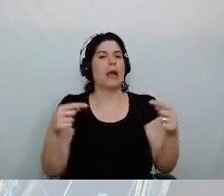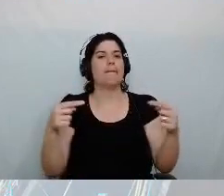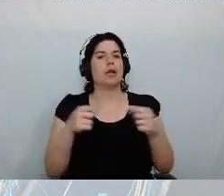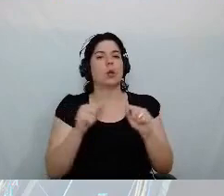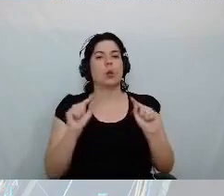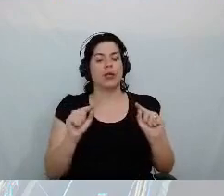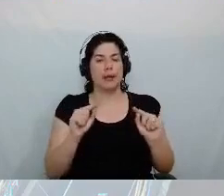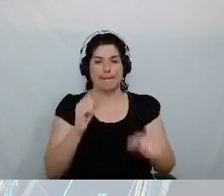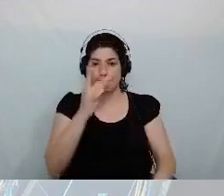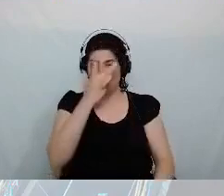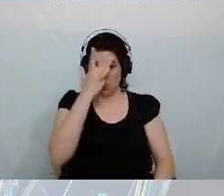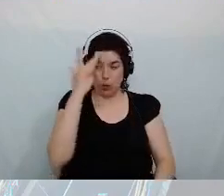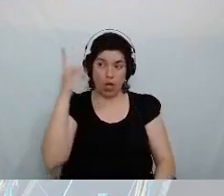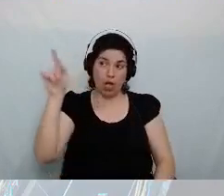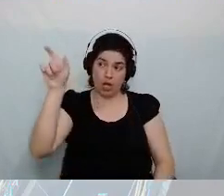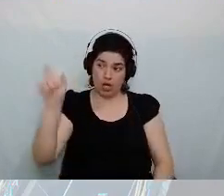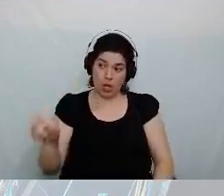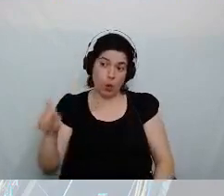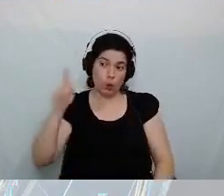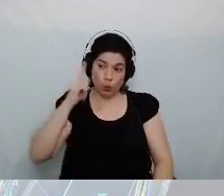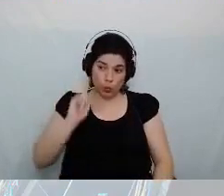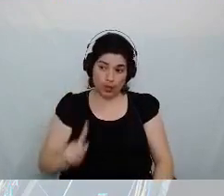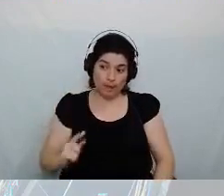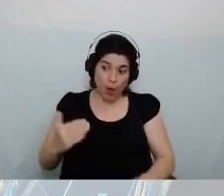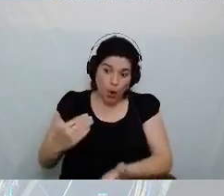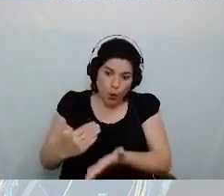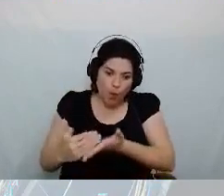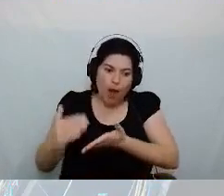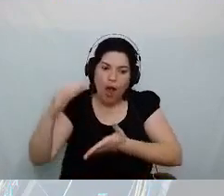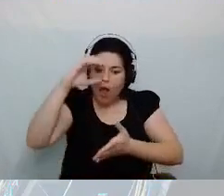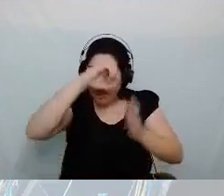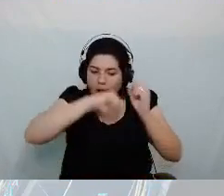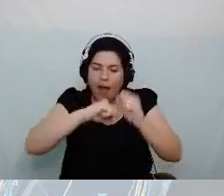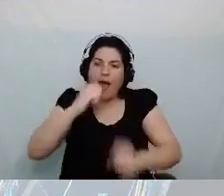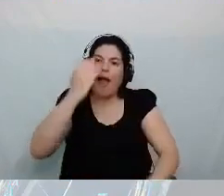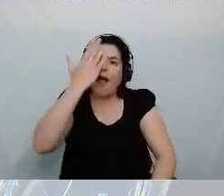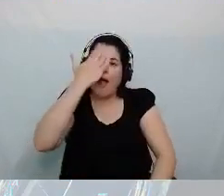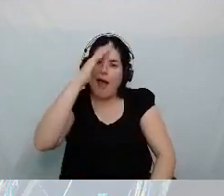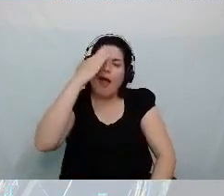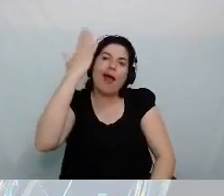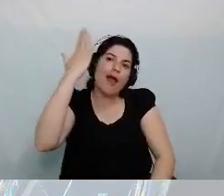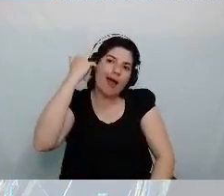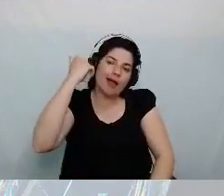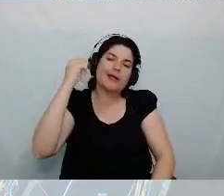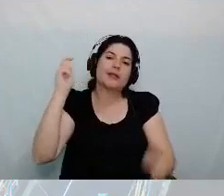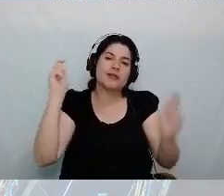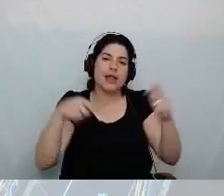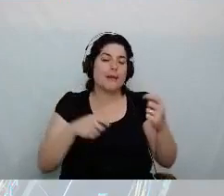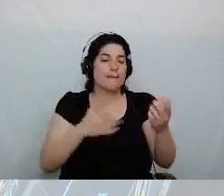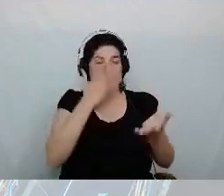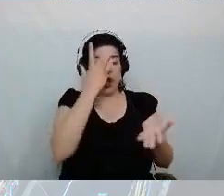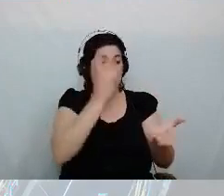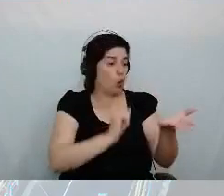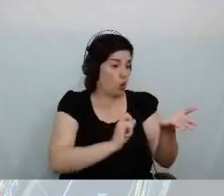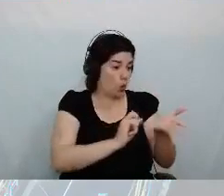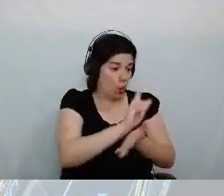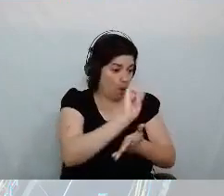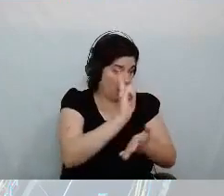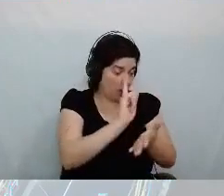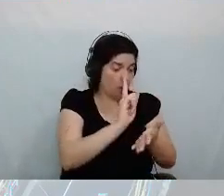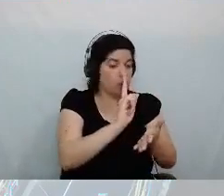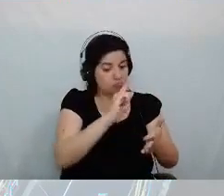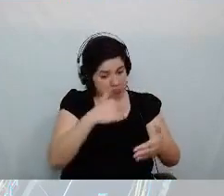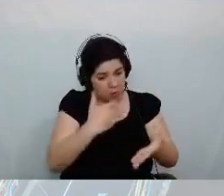não sabe, passa a saber. Beleza? Alguém que não compra, passa a